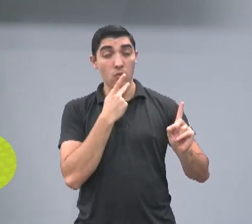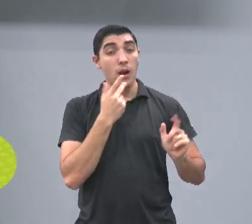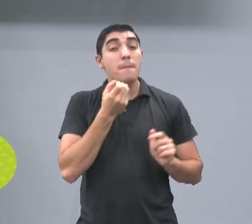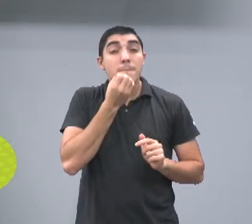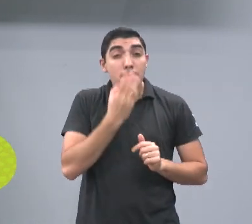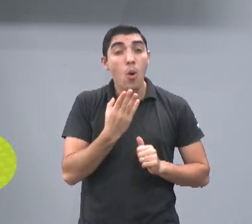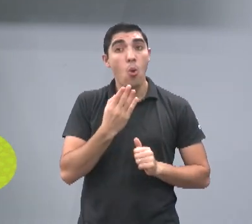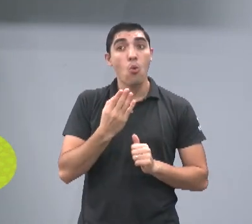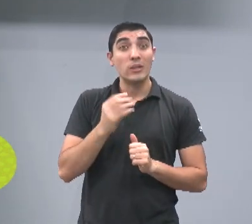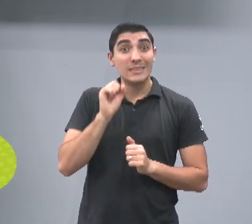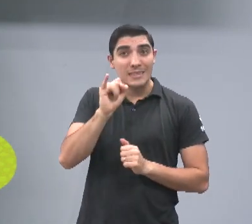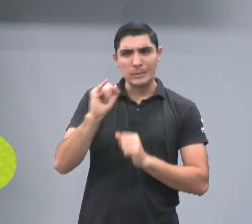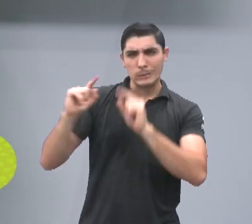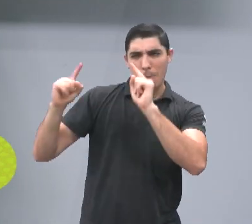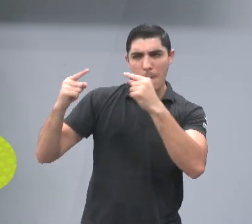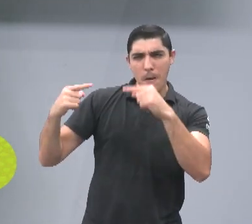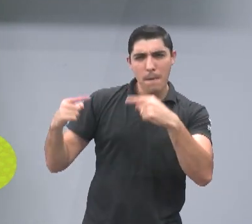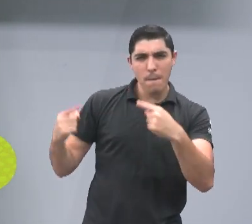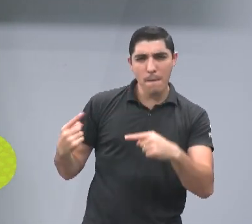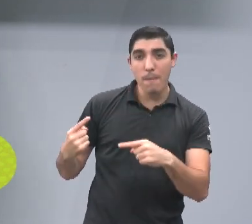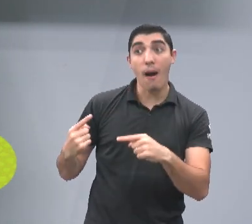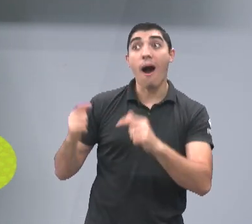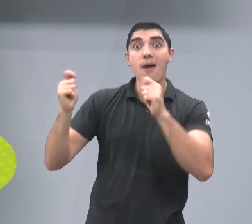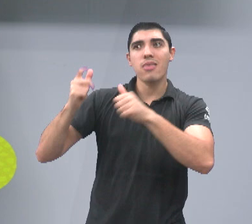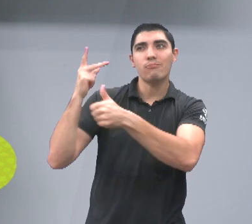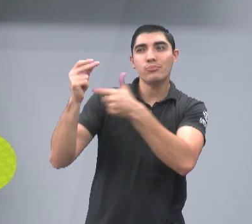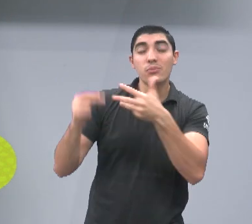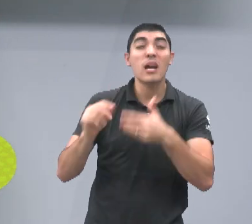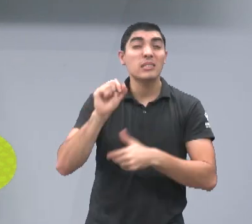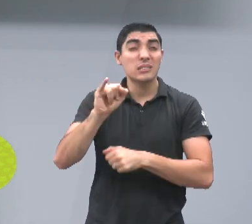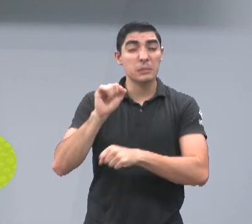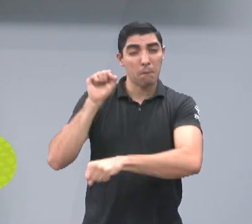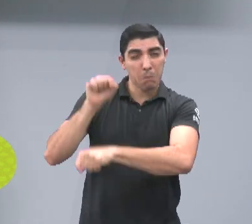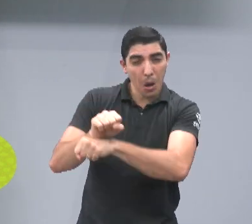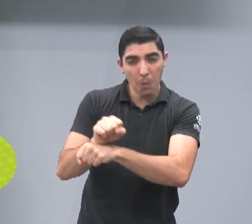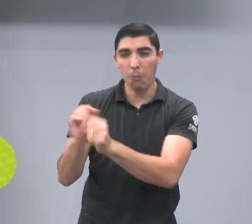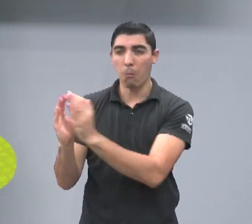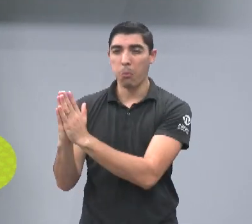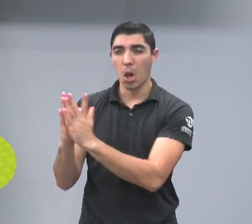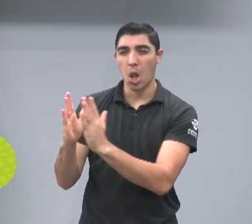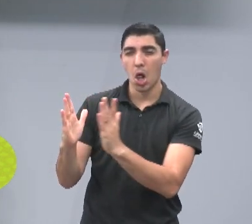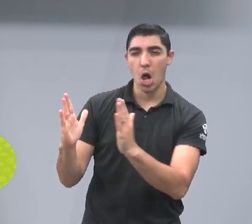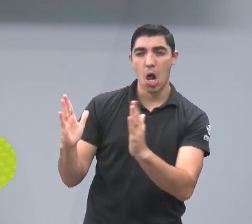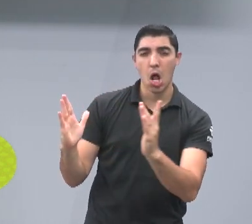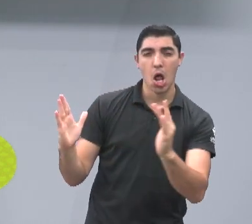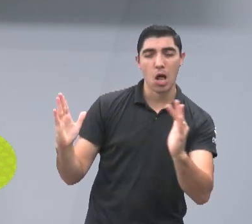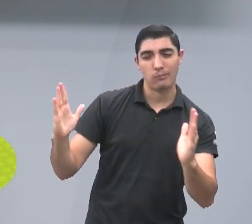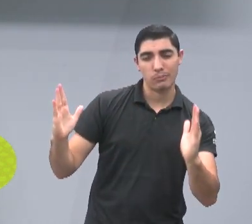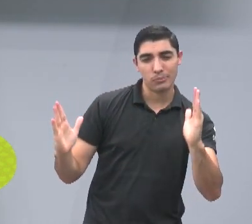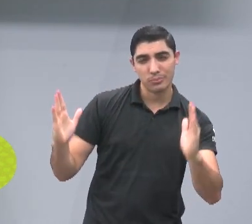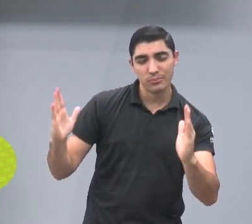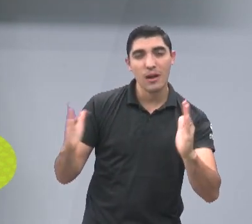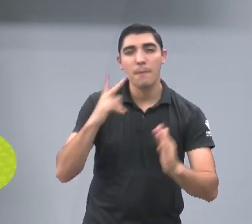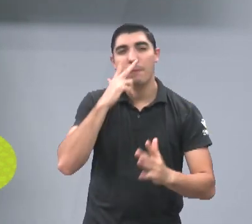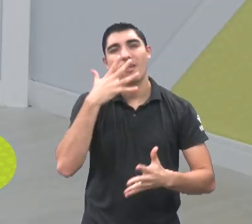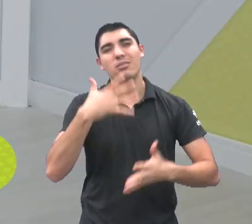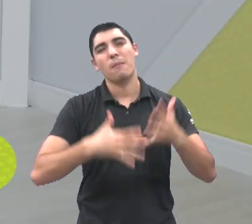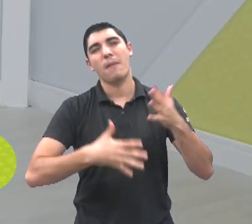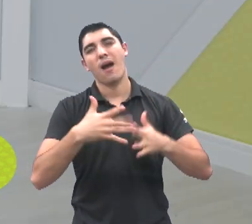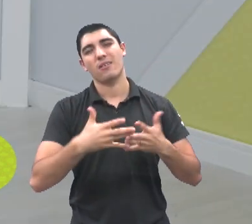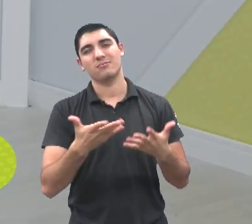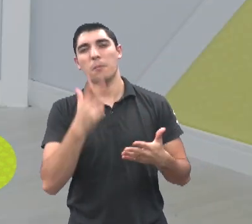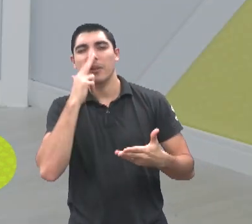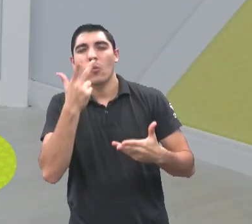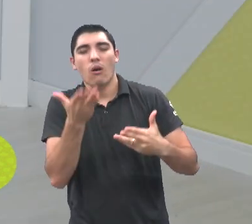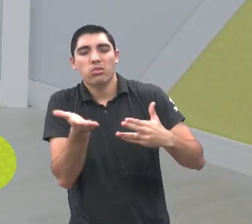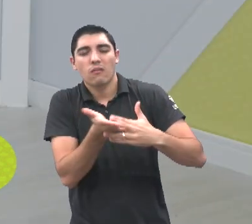um hiato muito grande entre jogos, para eles acaba sendo ruim, então acaba tendo esse descuido, mas boa sorte para o time do São José. Quando você está vencendo,